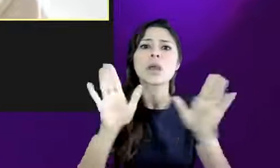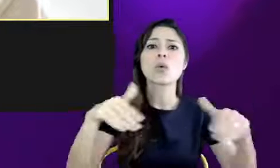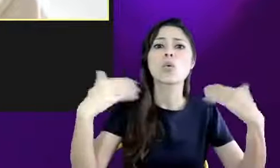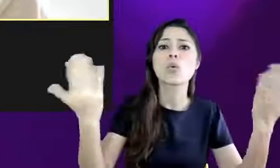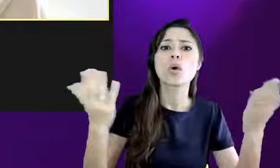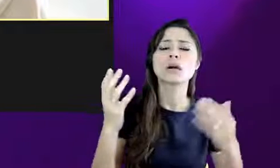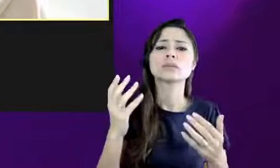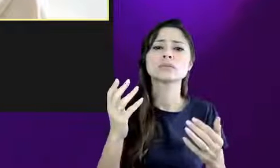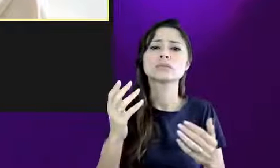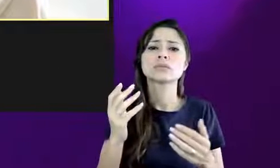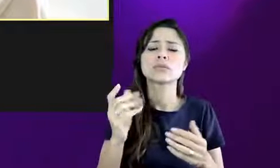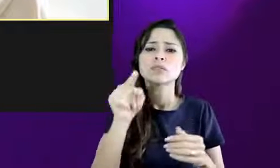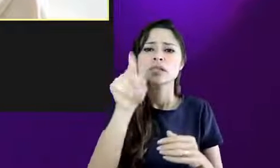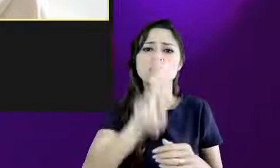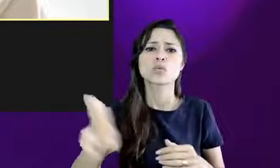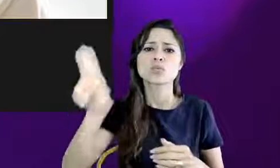tofacitinib?